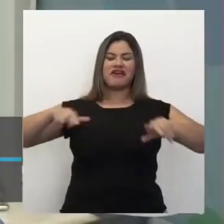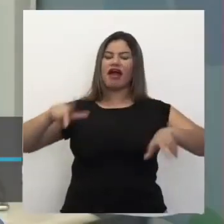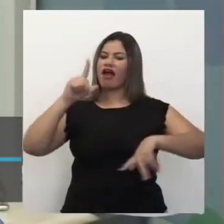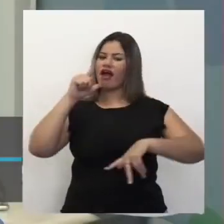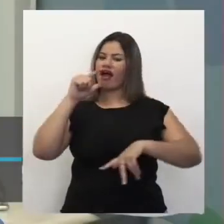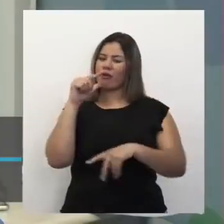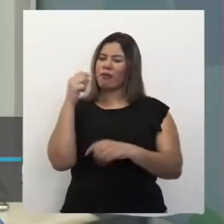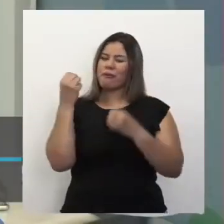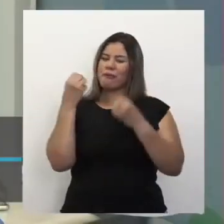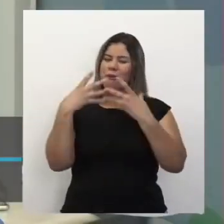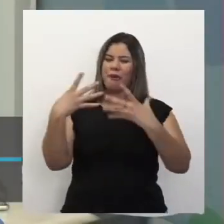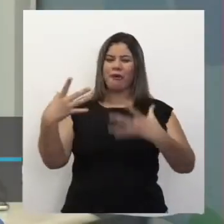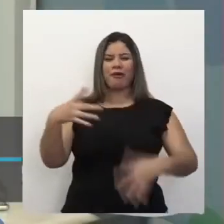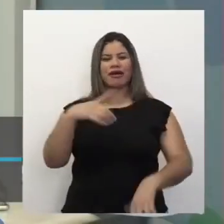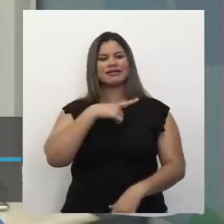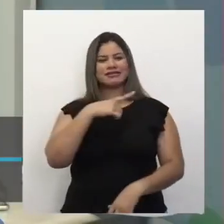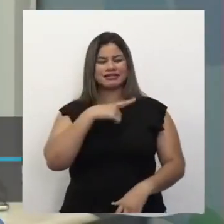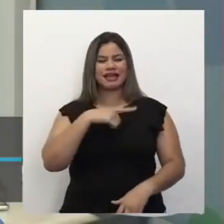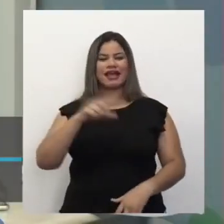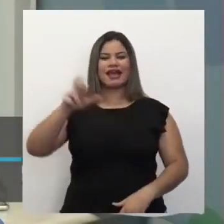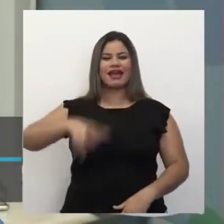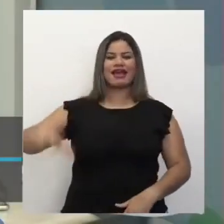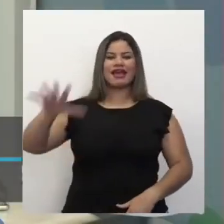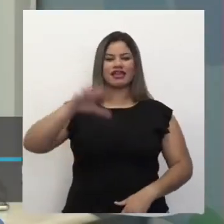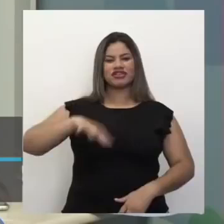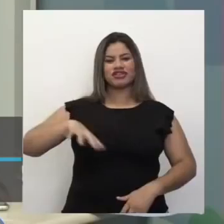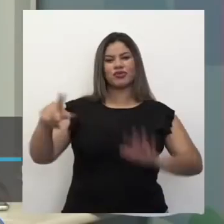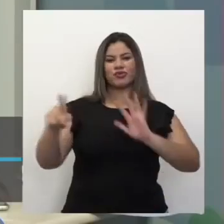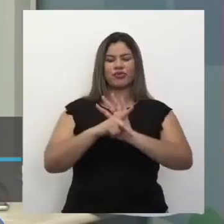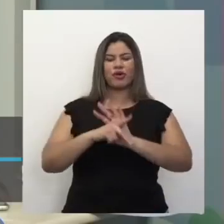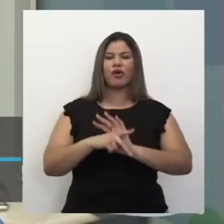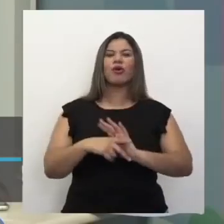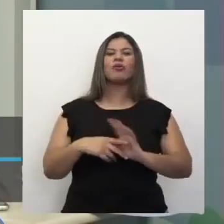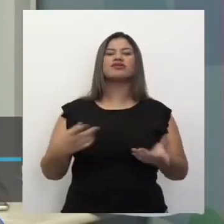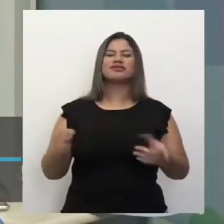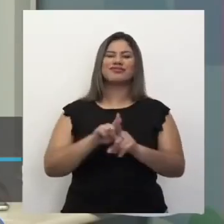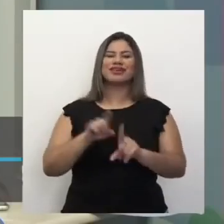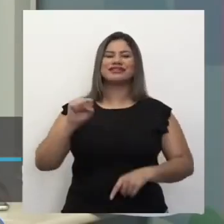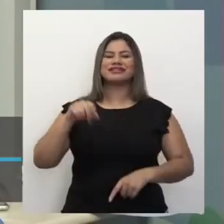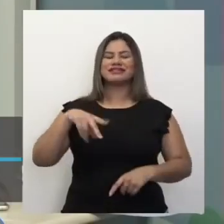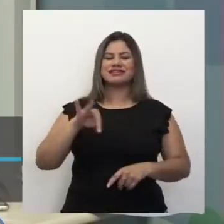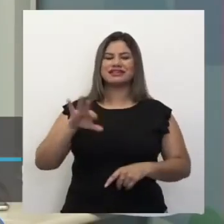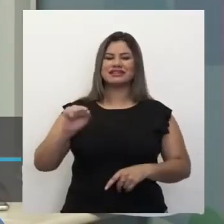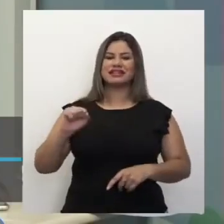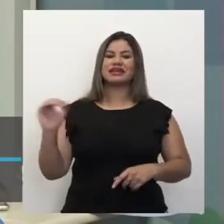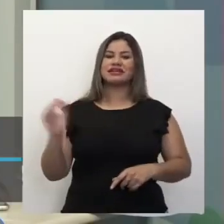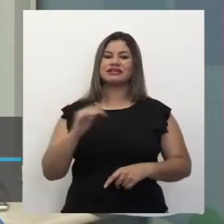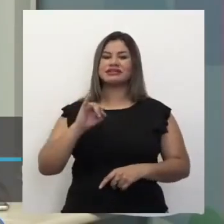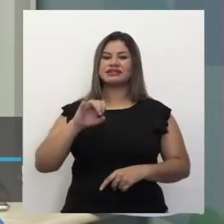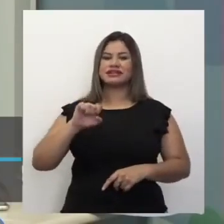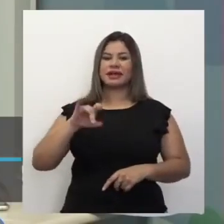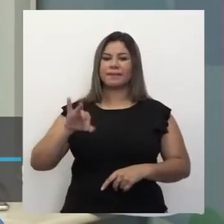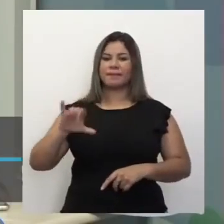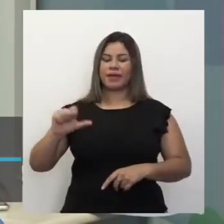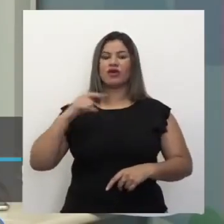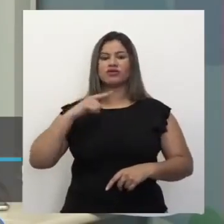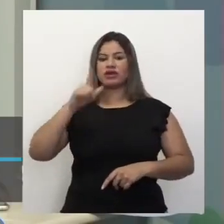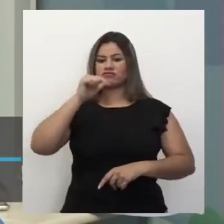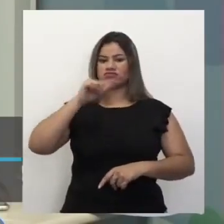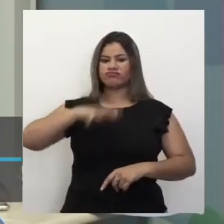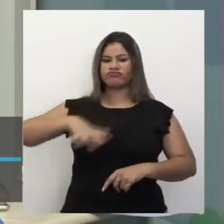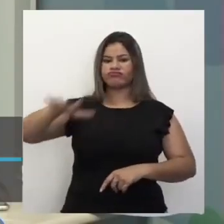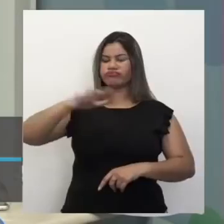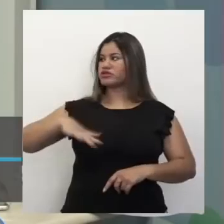tudo mais, aquela região ali, Santa Isabel, né? Sim. Os mananciais e tal. Ó, e falando